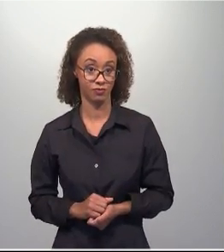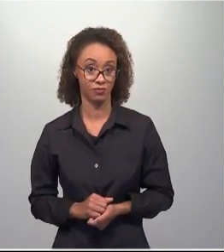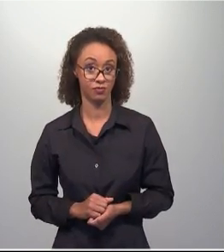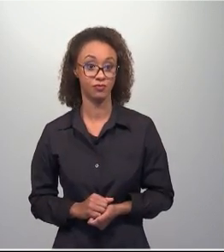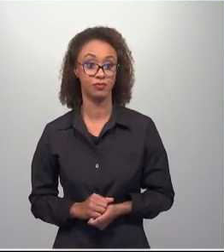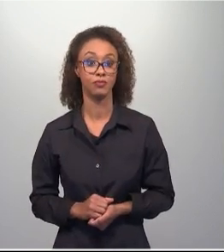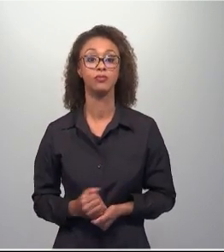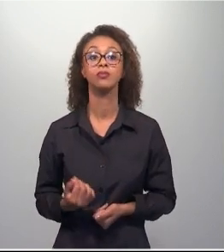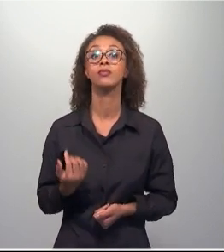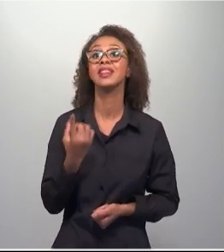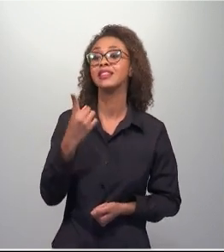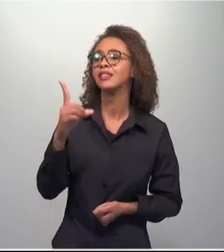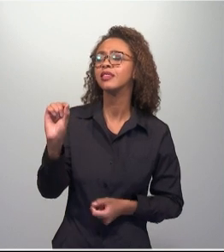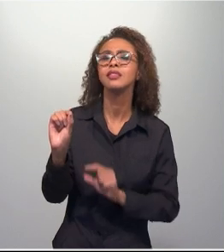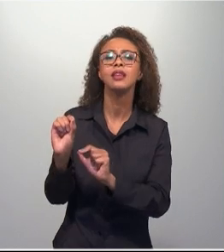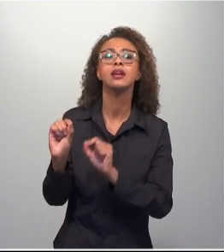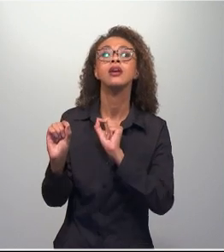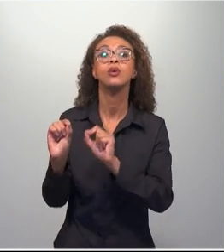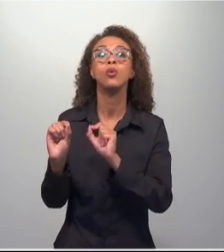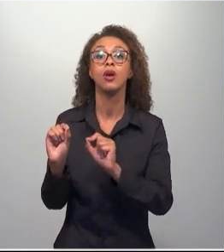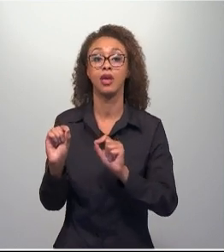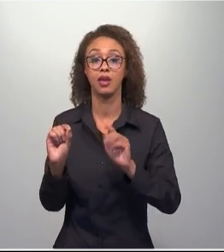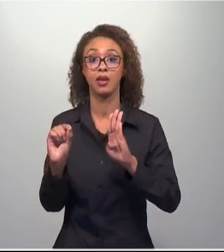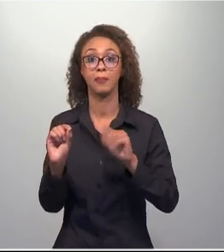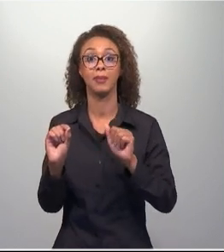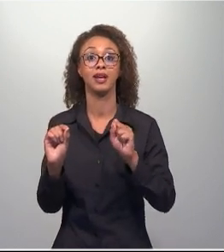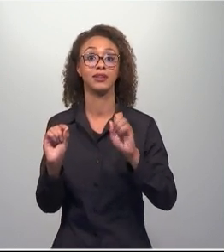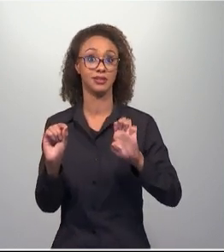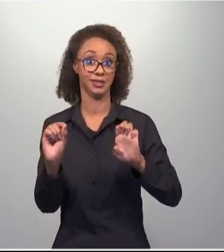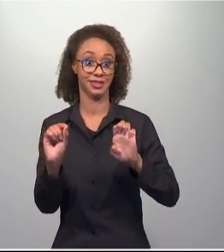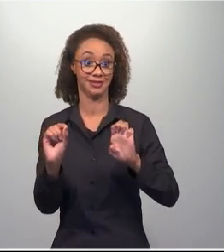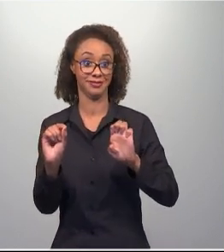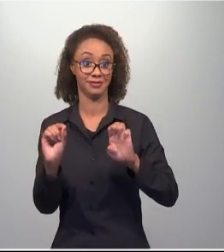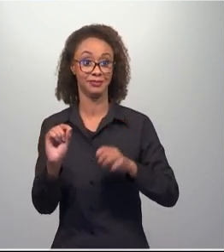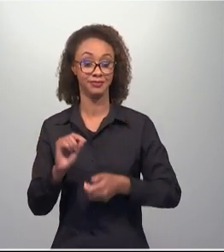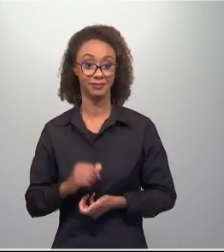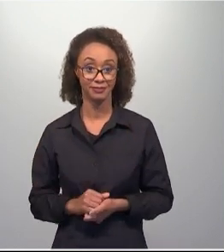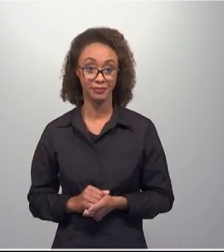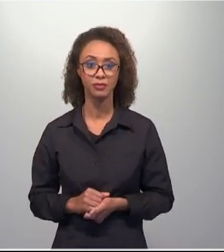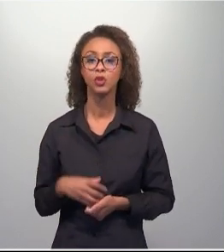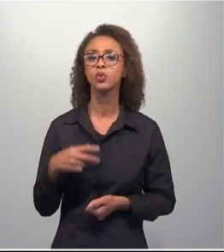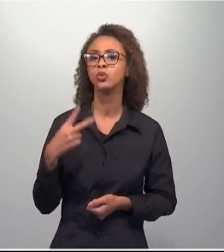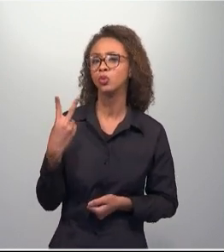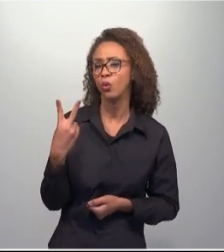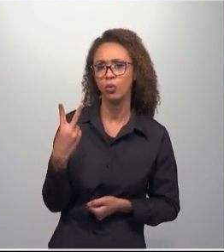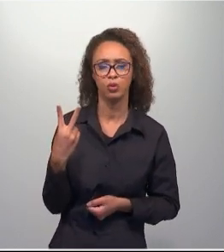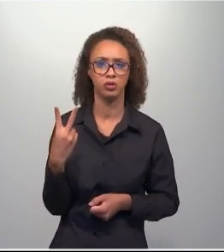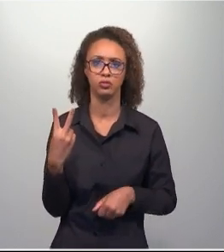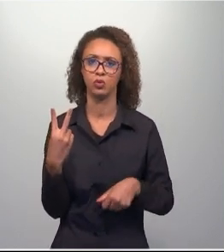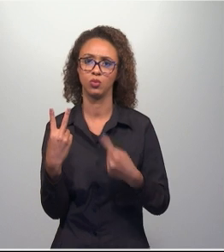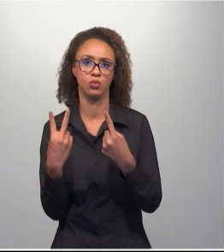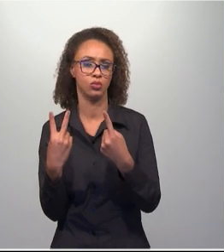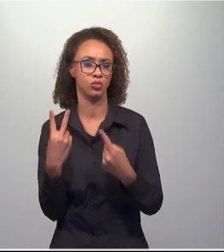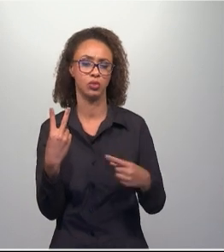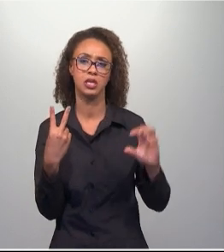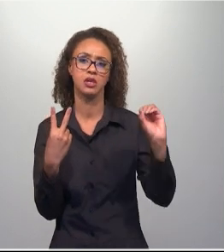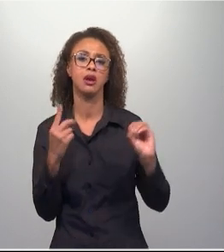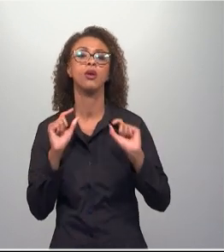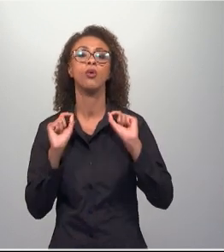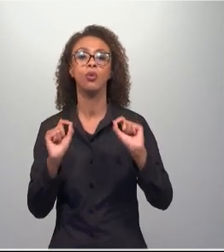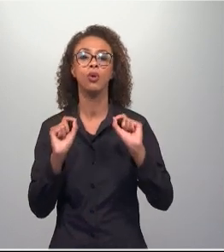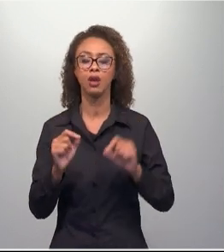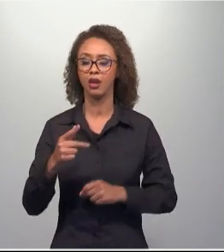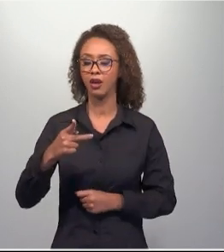10 é a minha base e 2 ou 1 10 é a minha